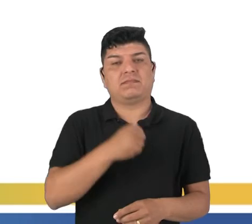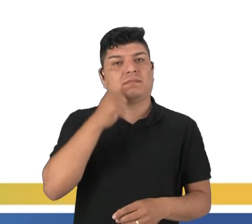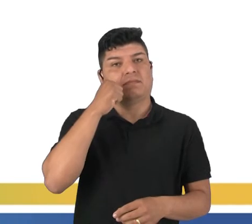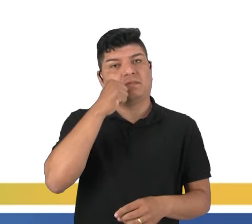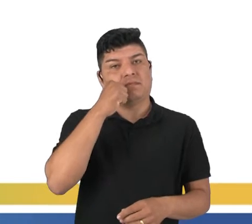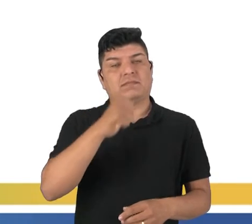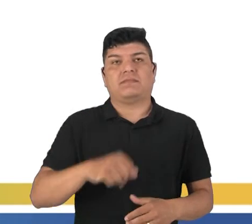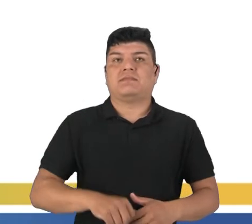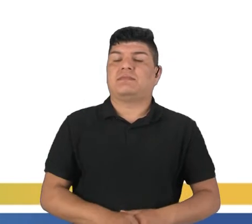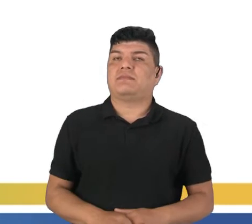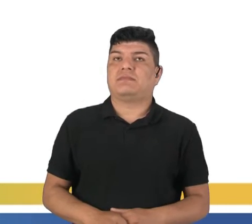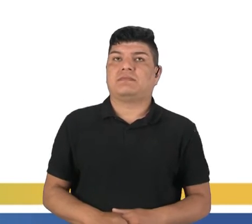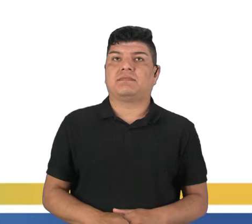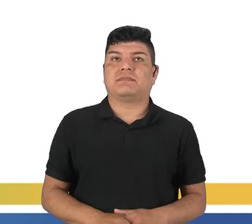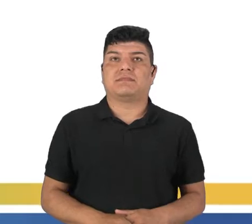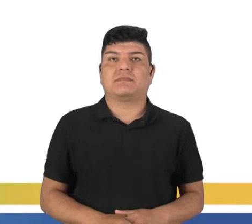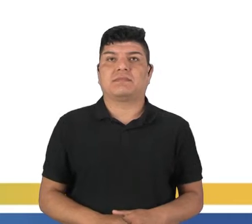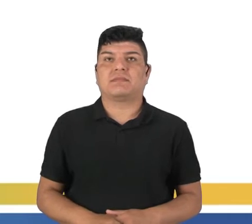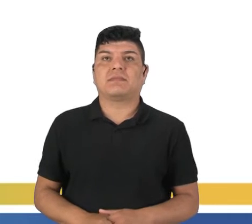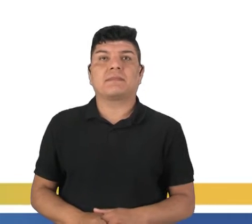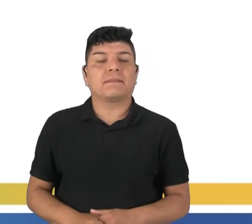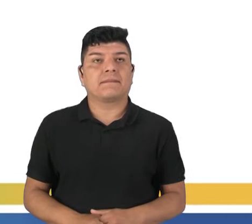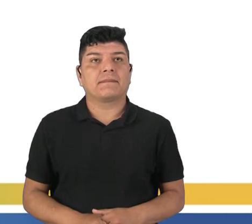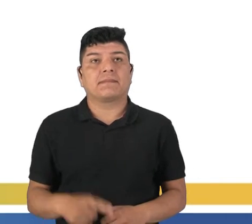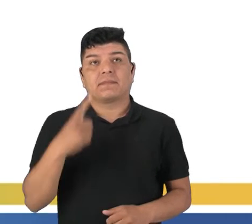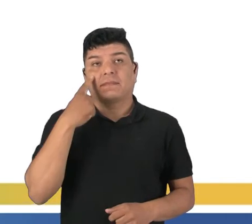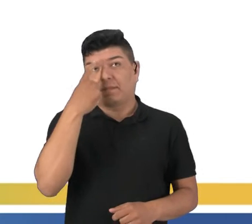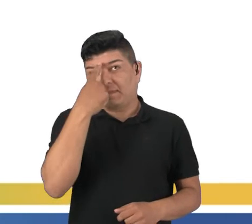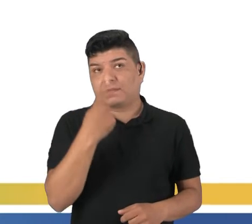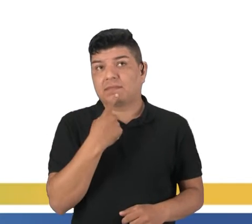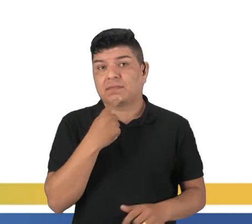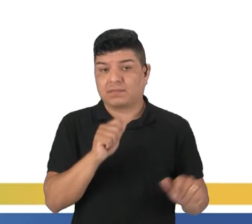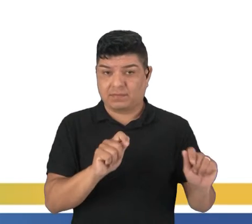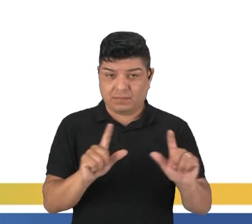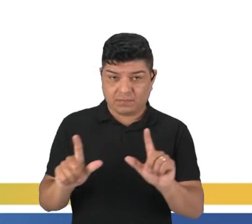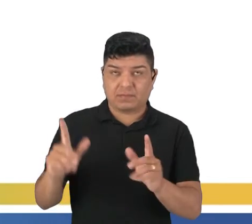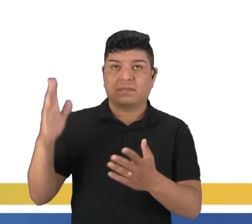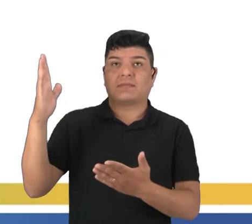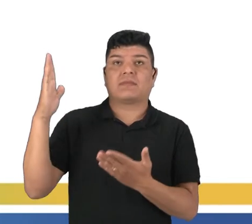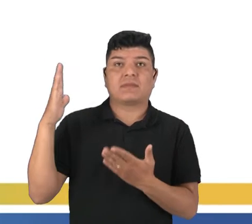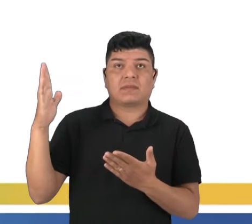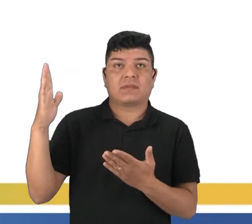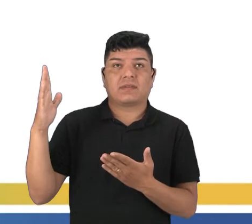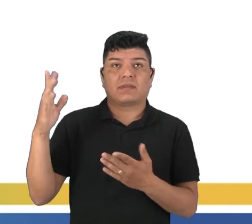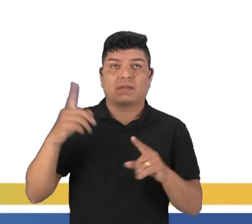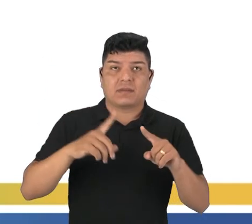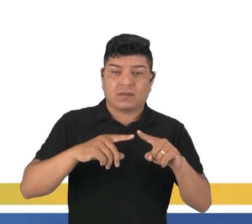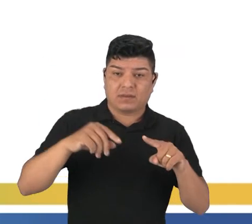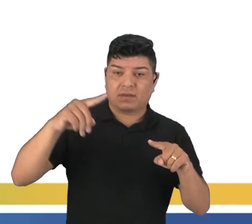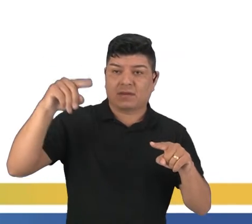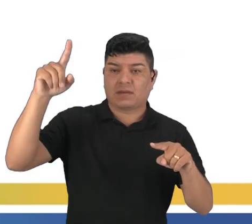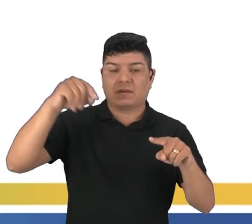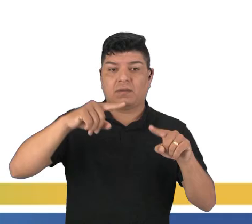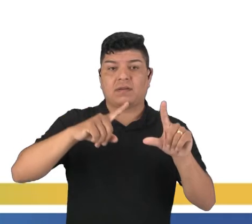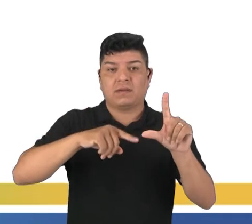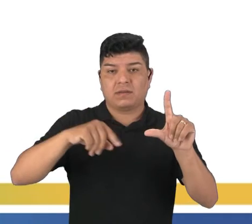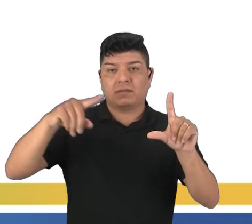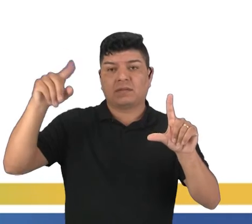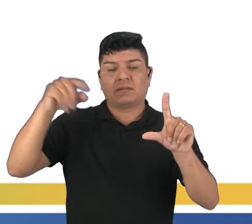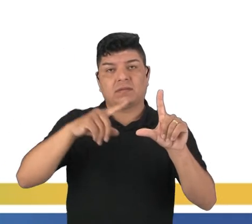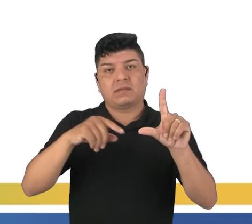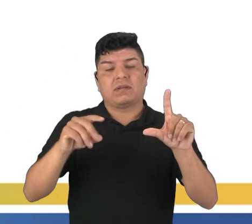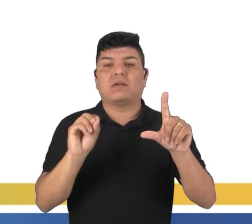mulher. Bom, aqui como vocês podem ver na imagem, são gráficos mostrando o que